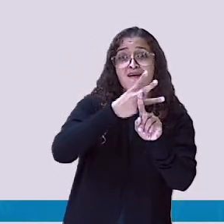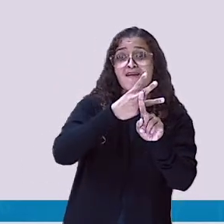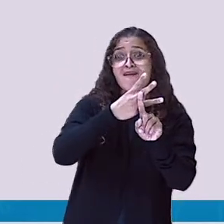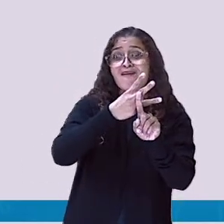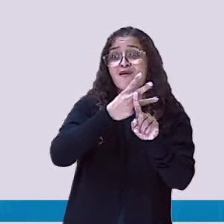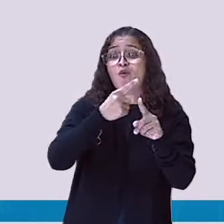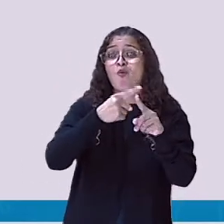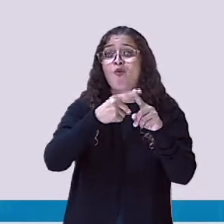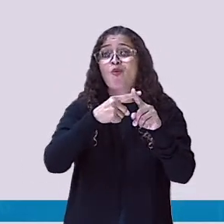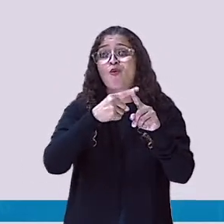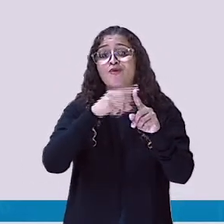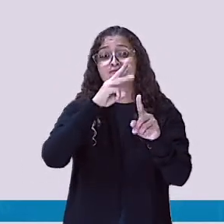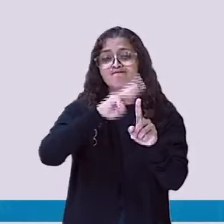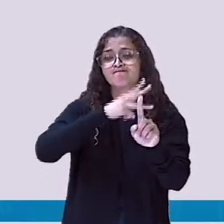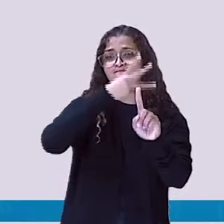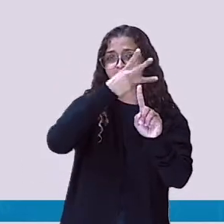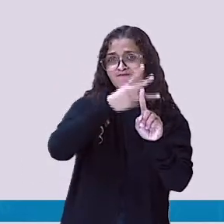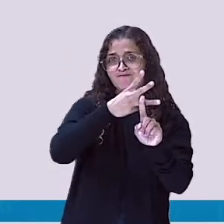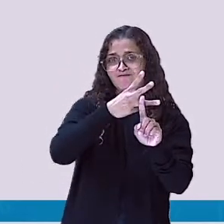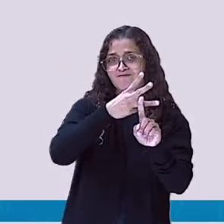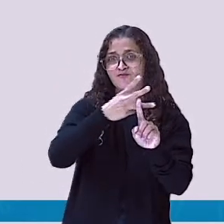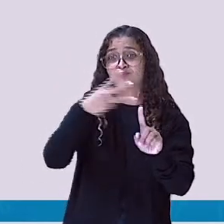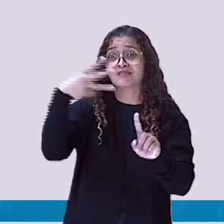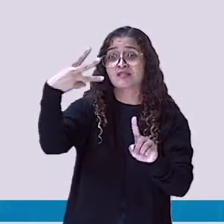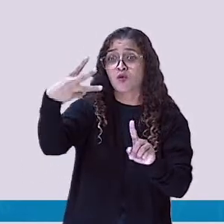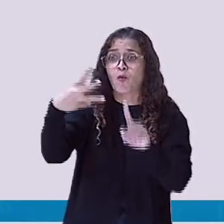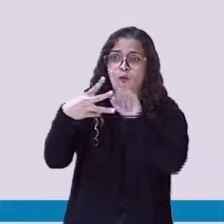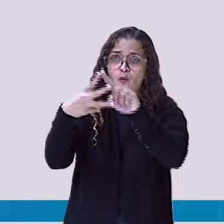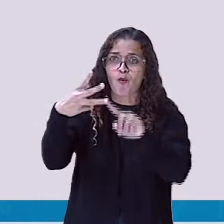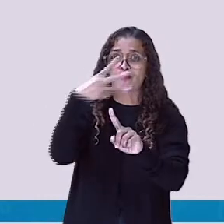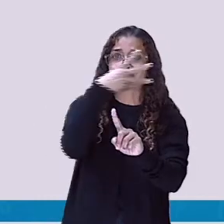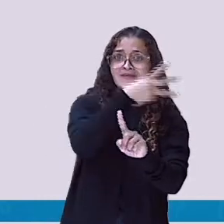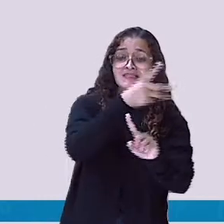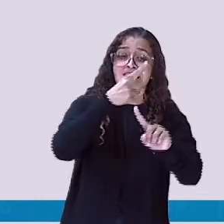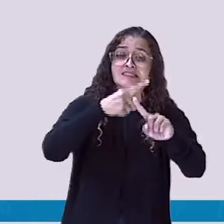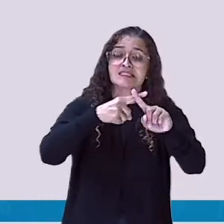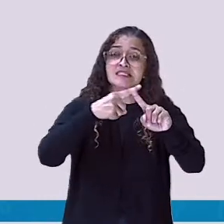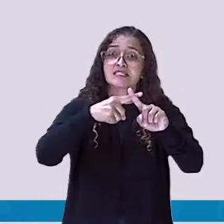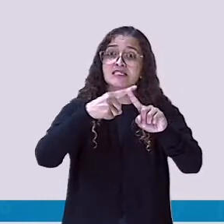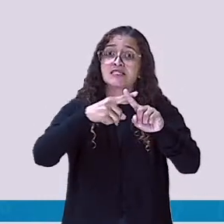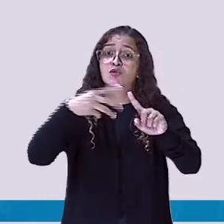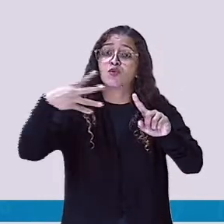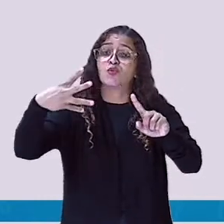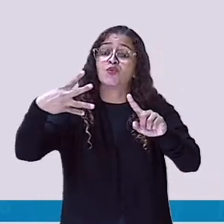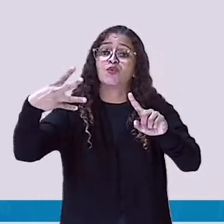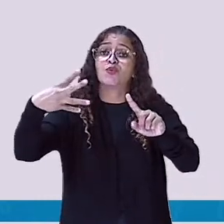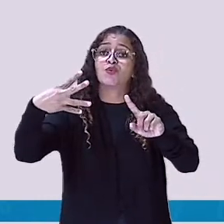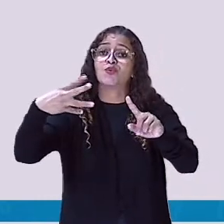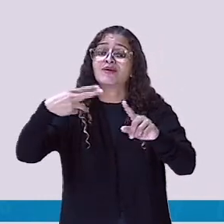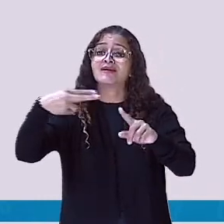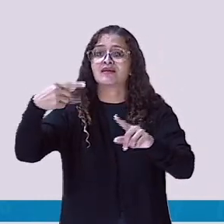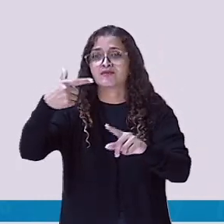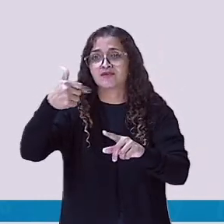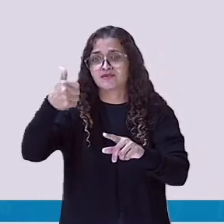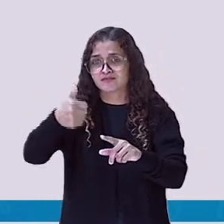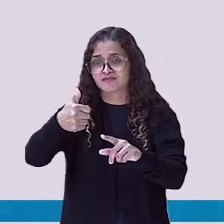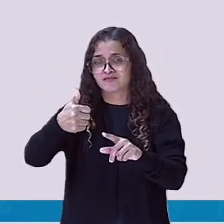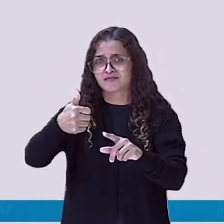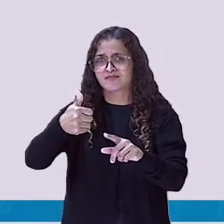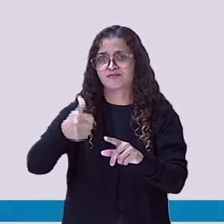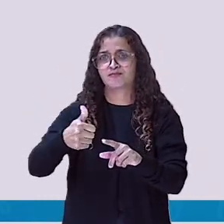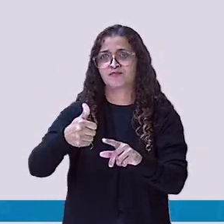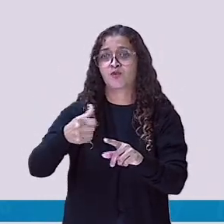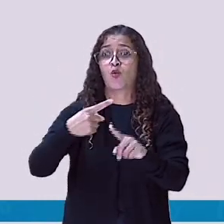vezes. 3 vezes que número? O 4, que é o mesmo resultado. Então,